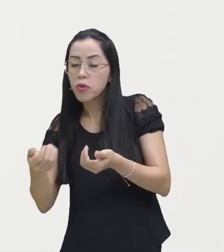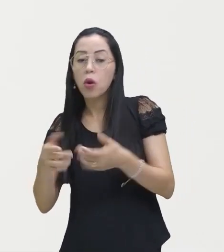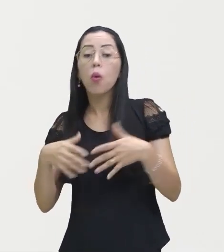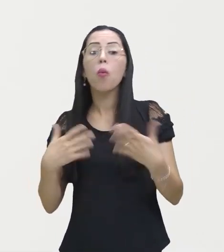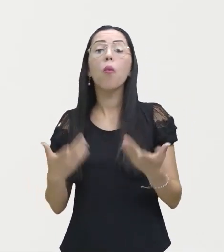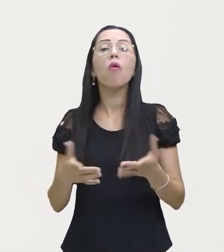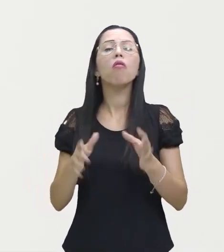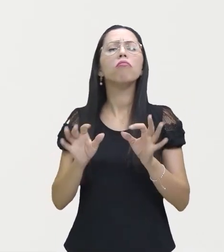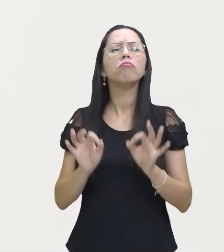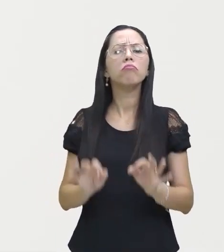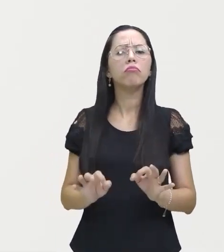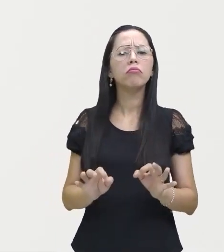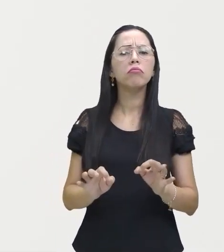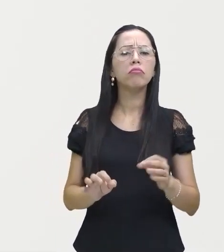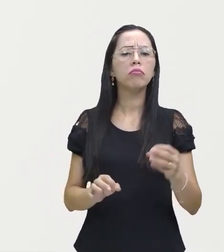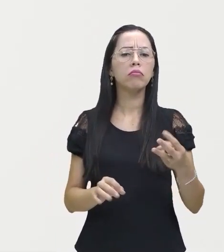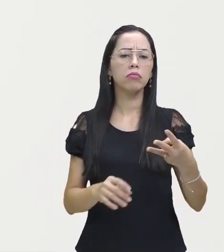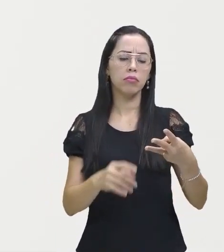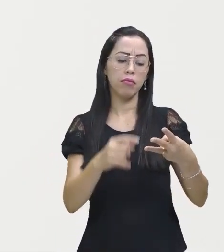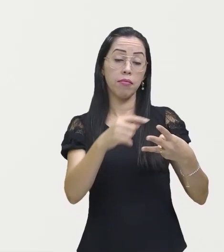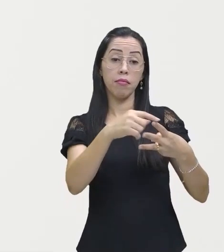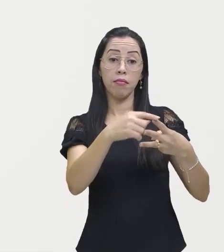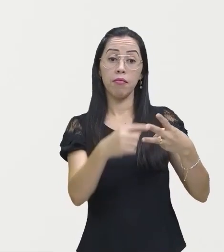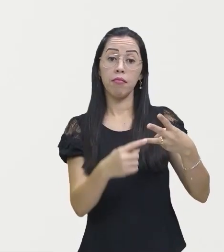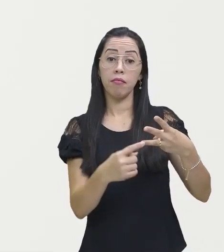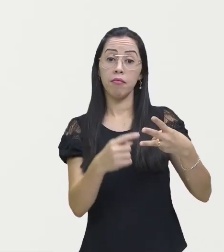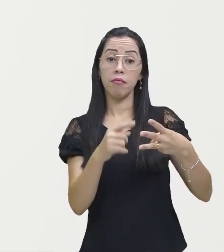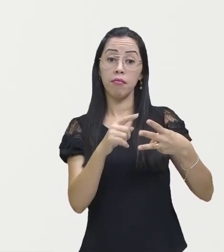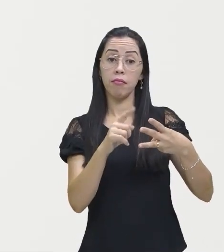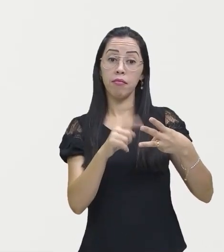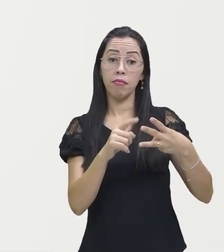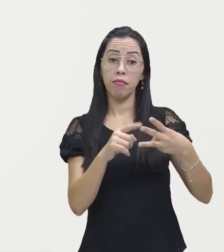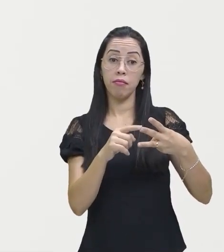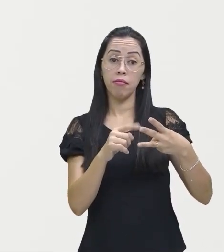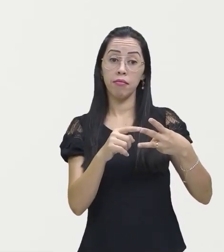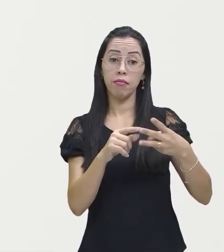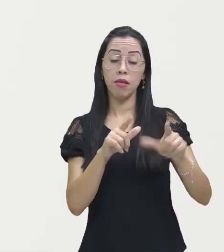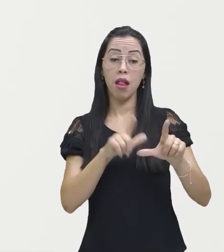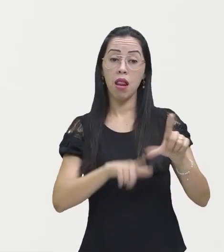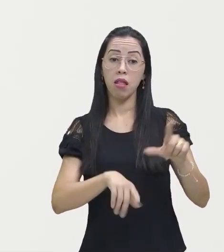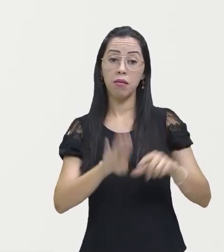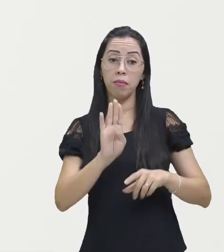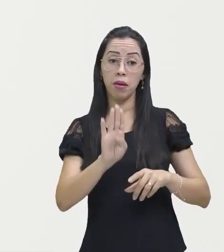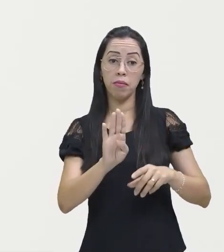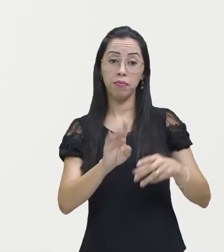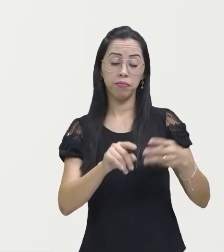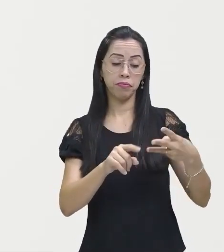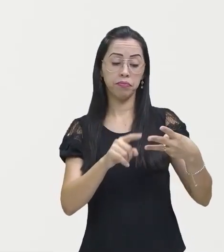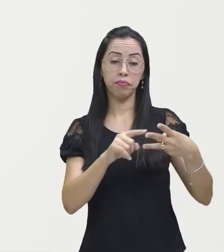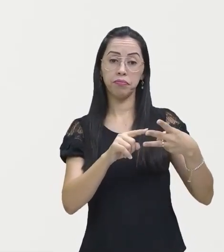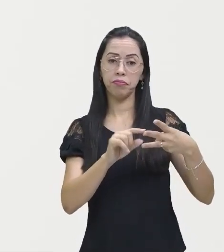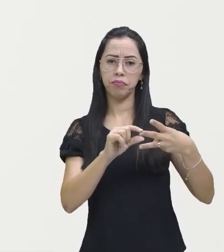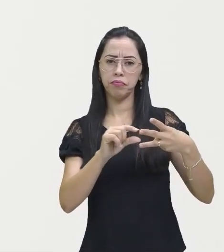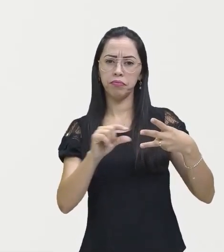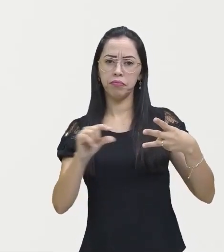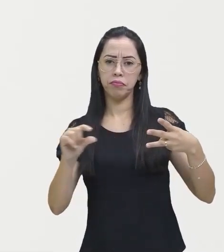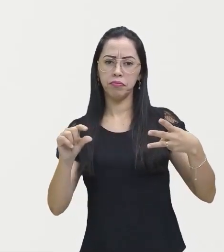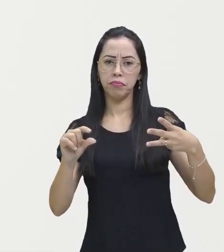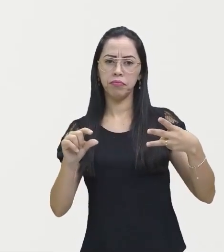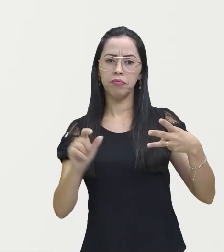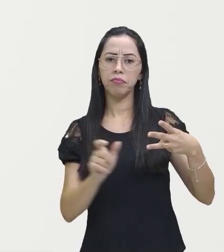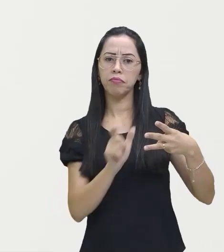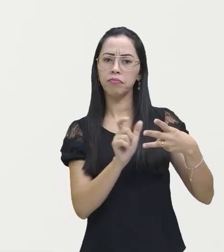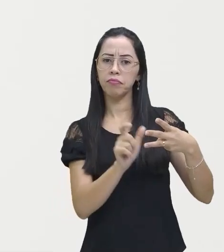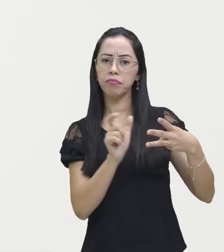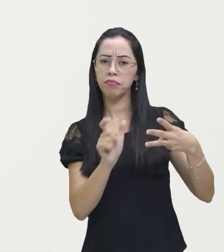no seu lar. No seu lar. Letra B, então,